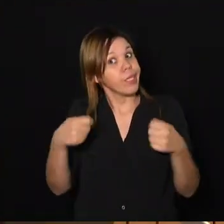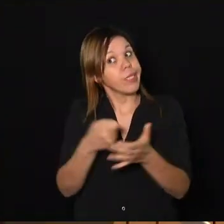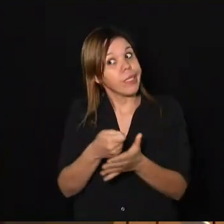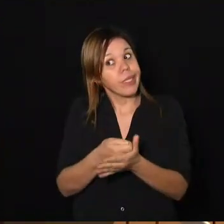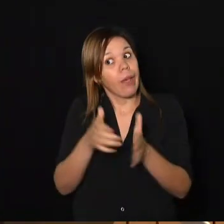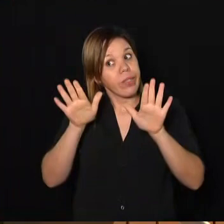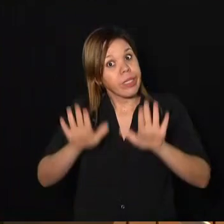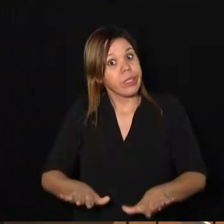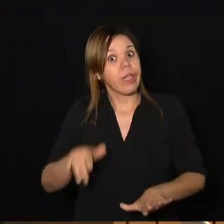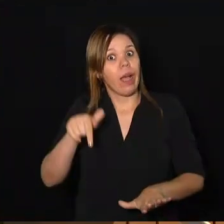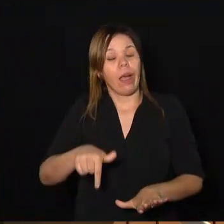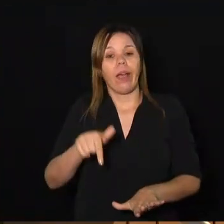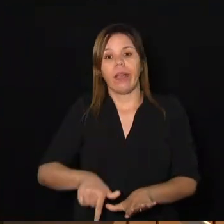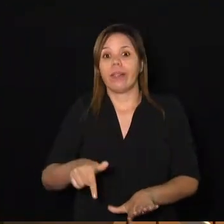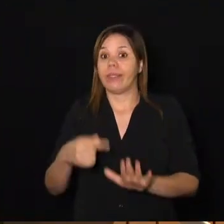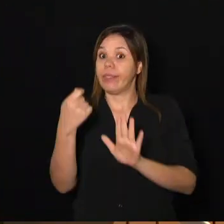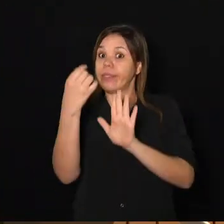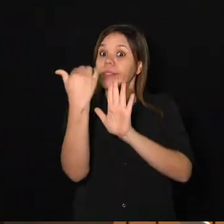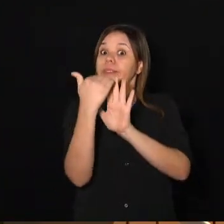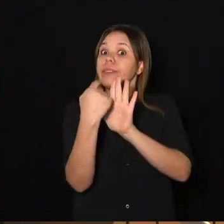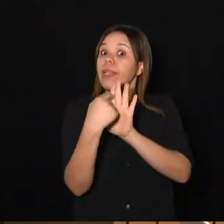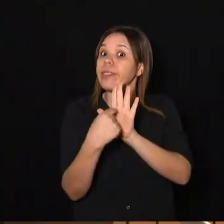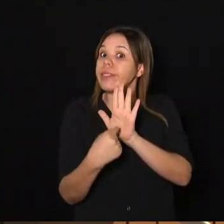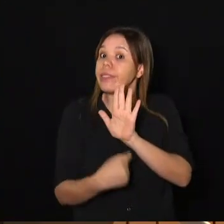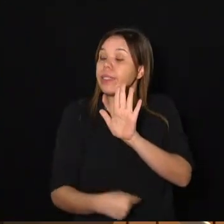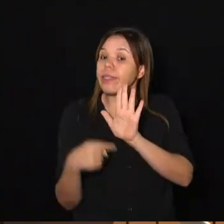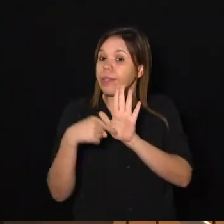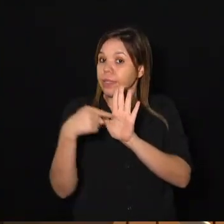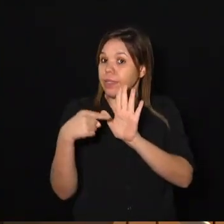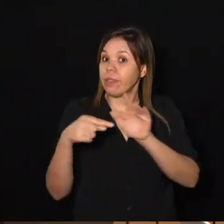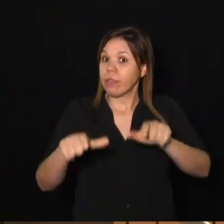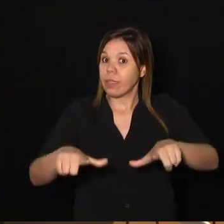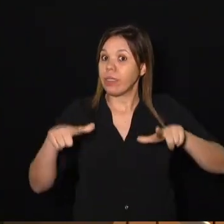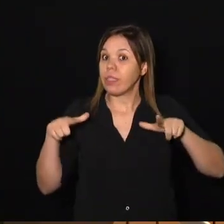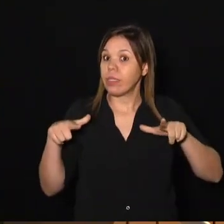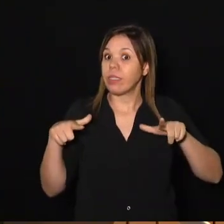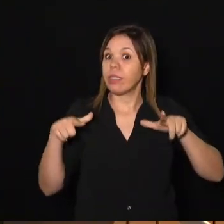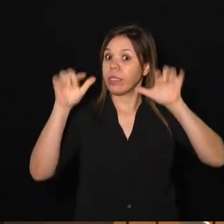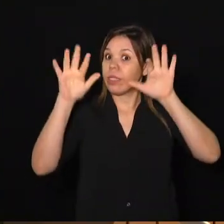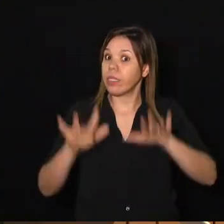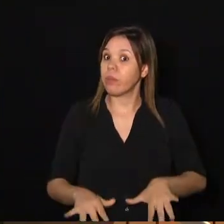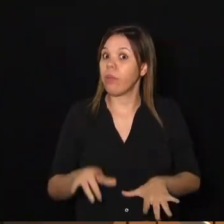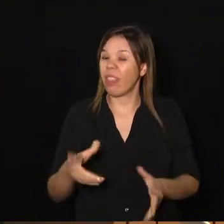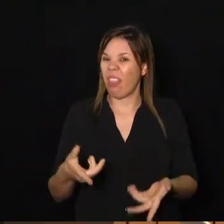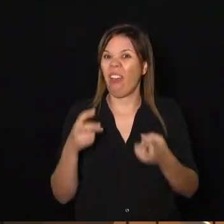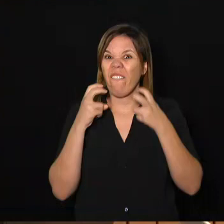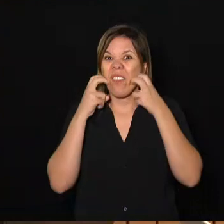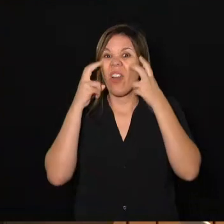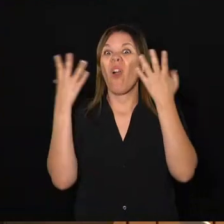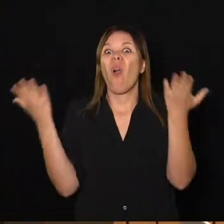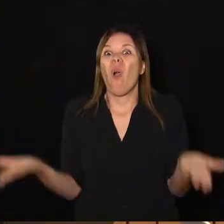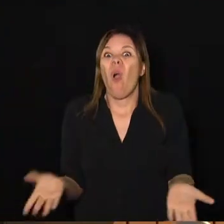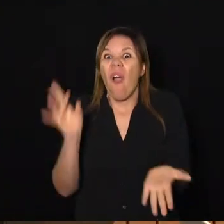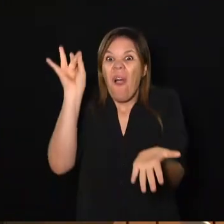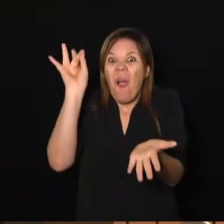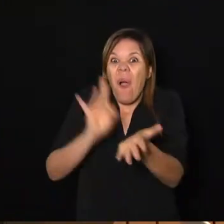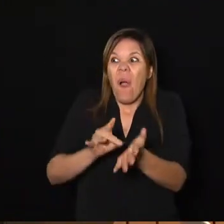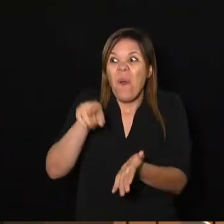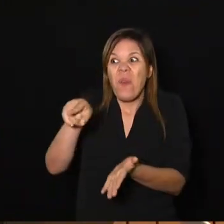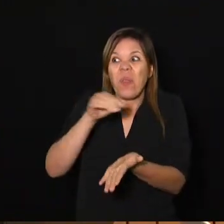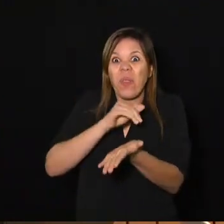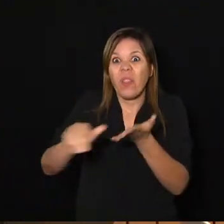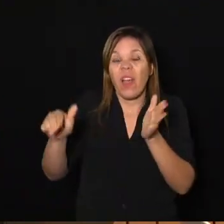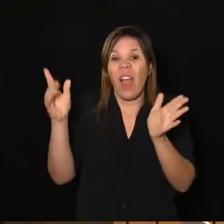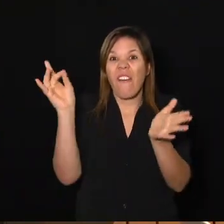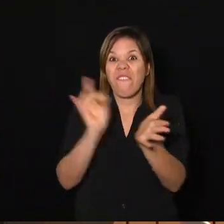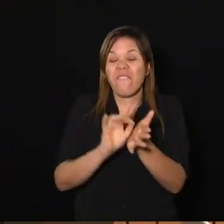porque o que está escrito aqui nesse nesse requerimento é uma vergonha para a cidade onde ele ele afirma que nós temos 33